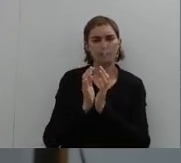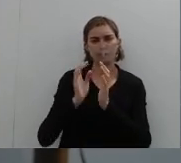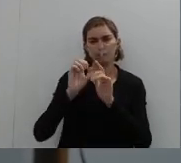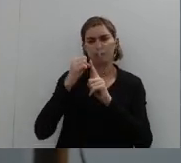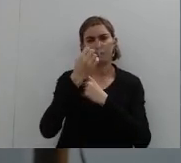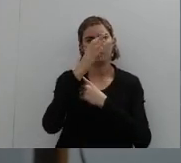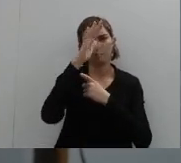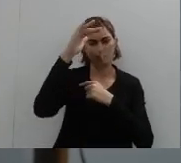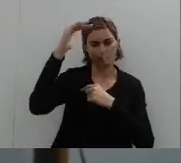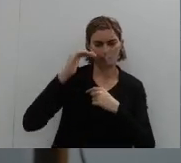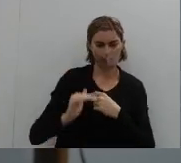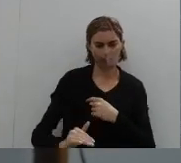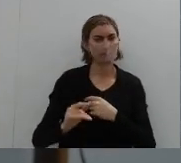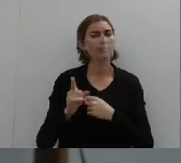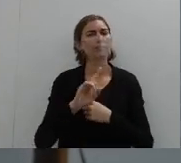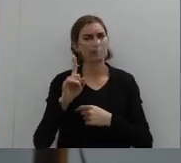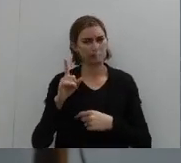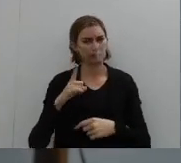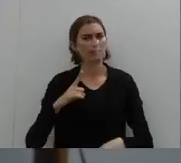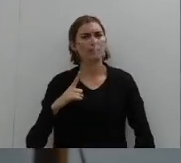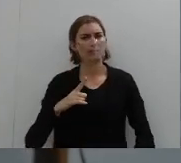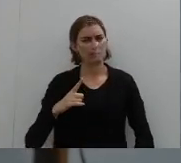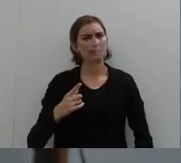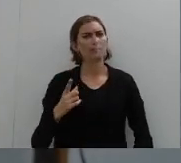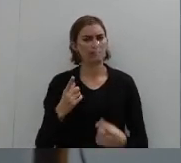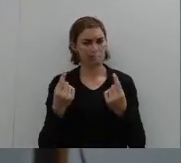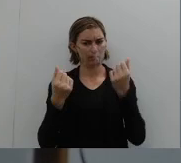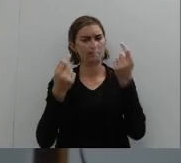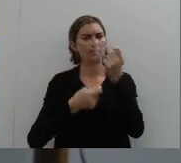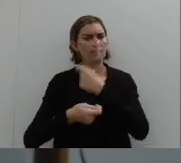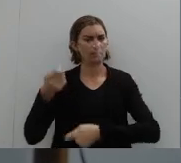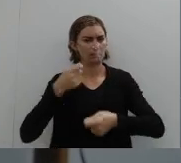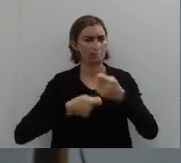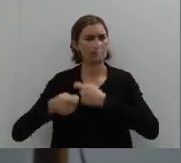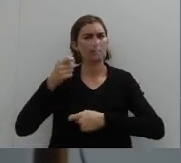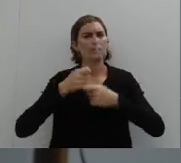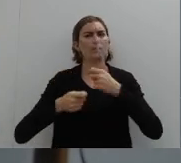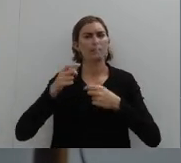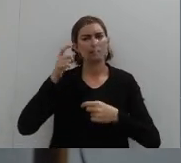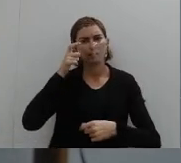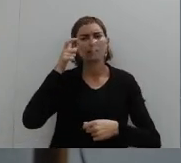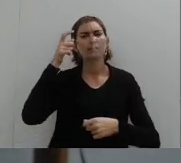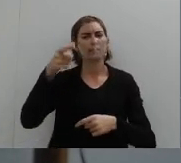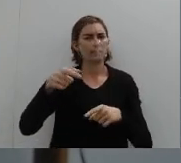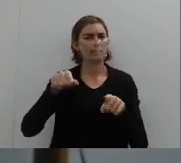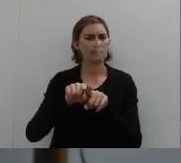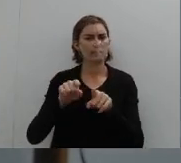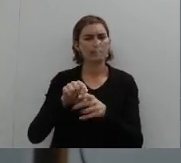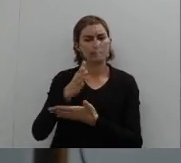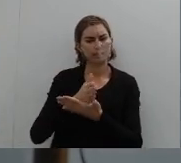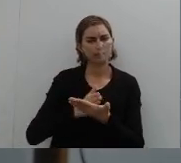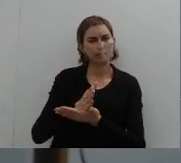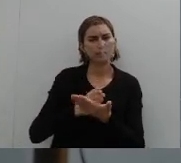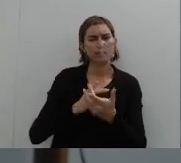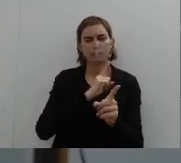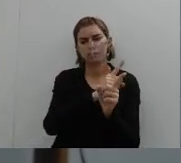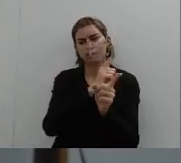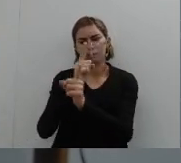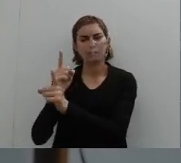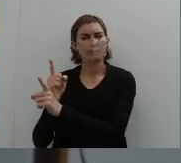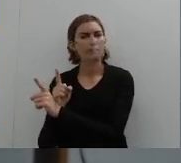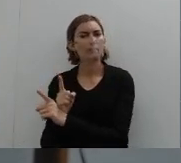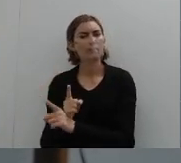sociedade europeia, não. Eles eram fidalgos, comerciantes, que estavam interessados também em dividir o que